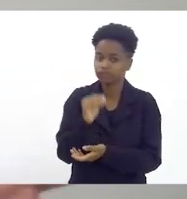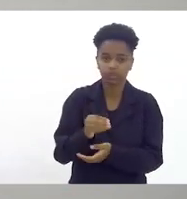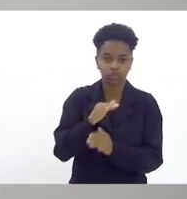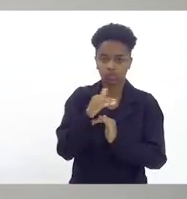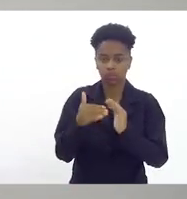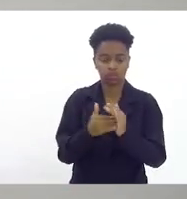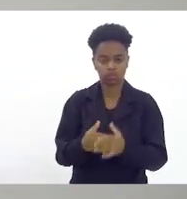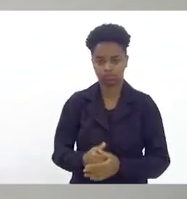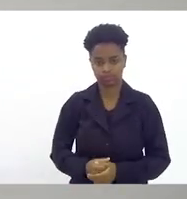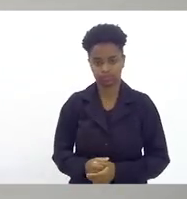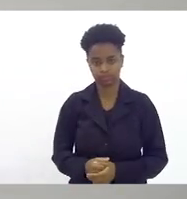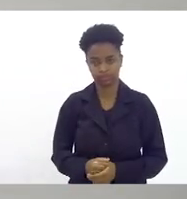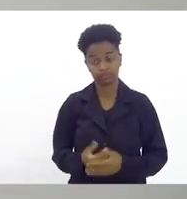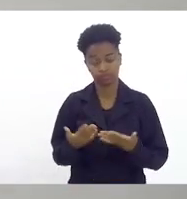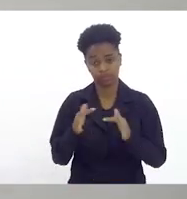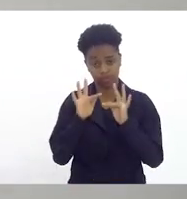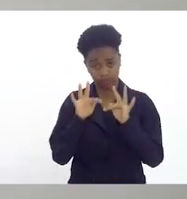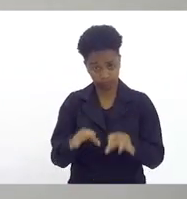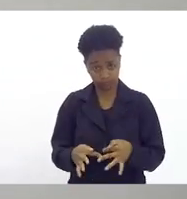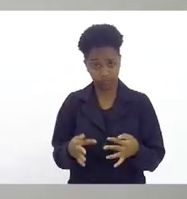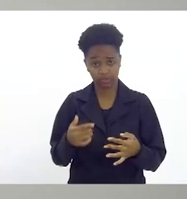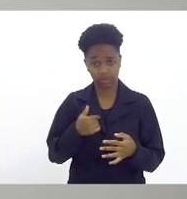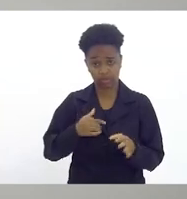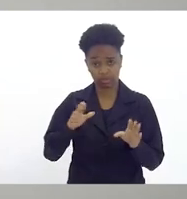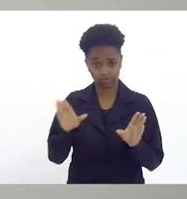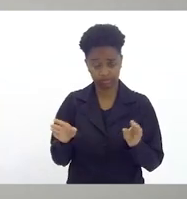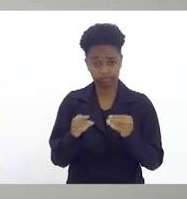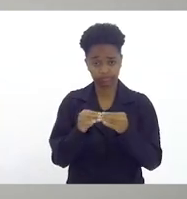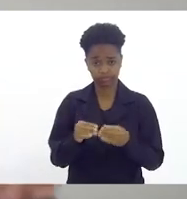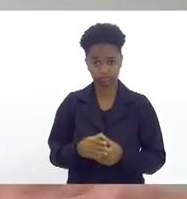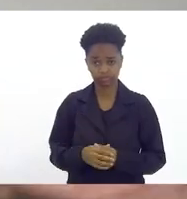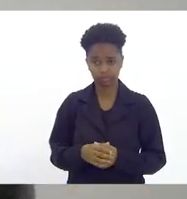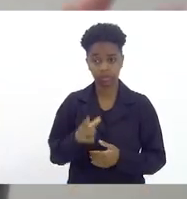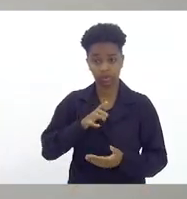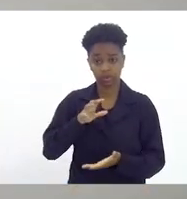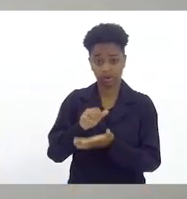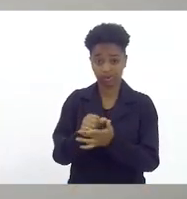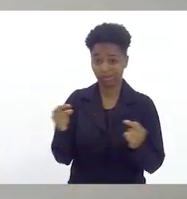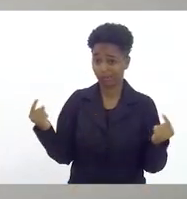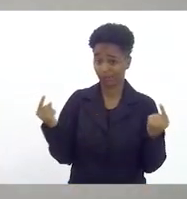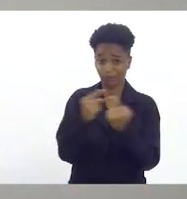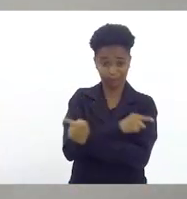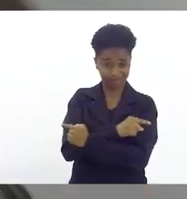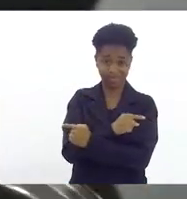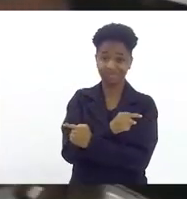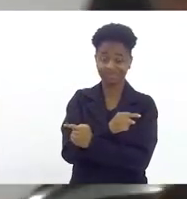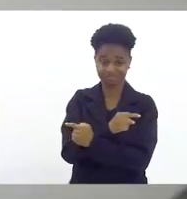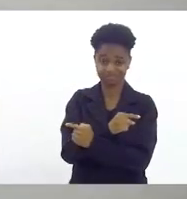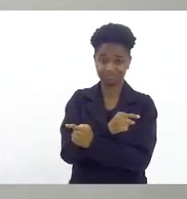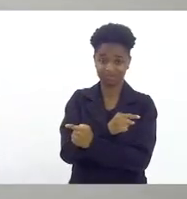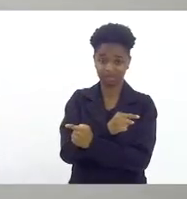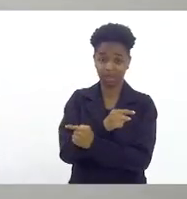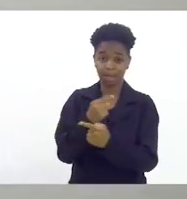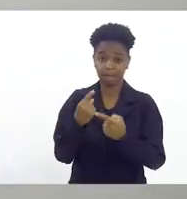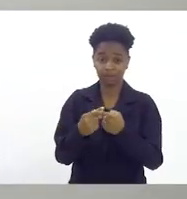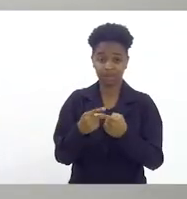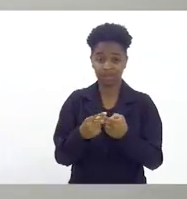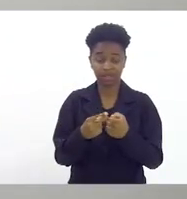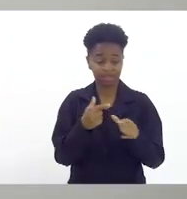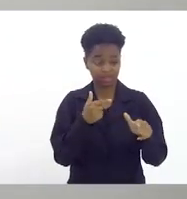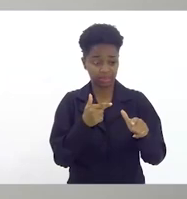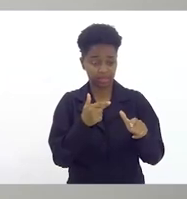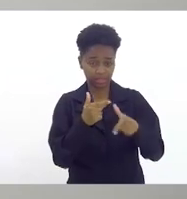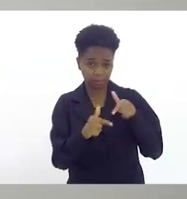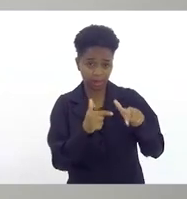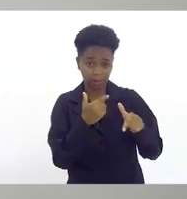de tudo e por fim por fim mesmo eu tava o contrário né um serviço público que